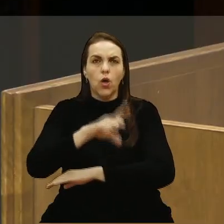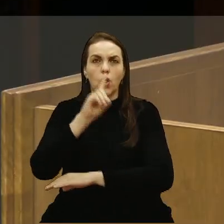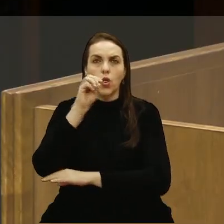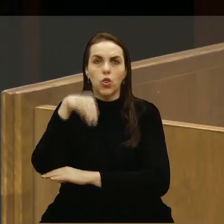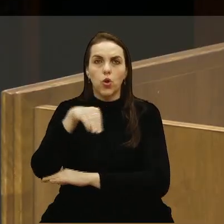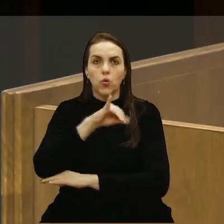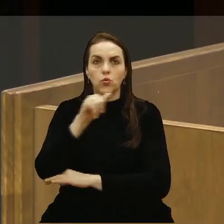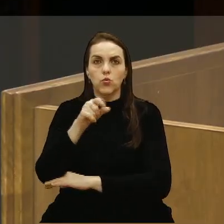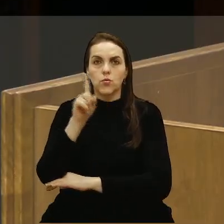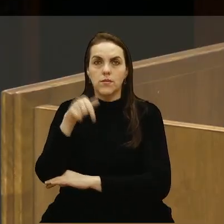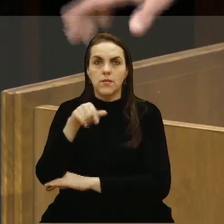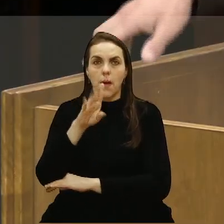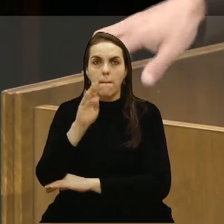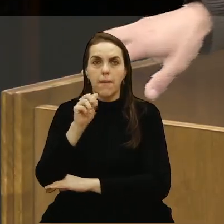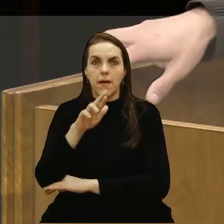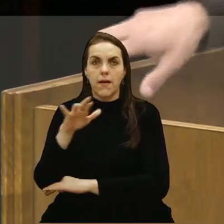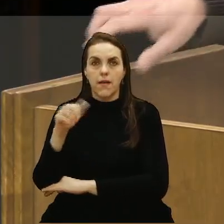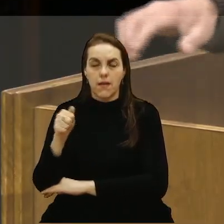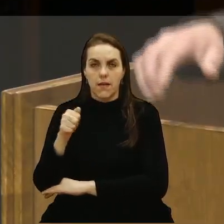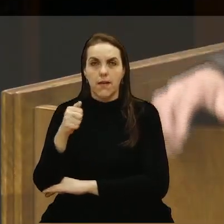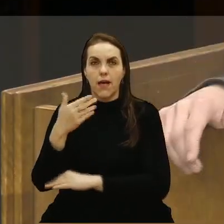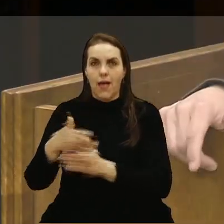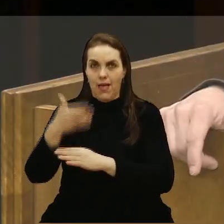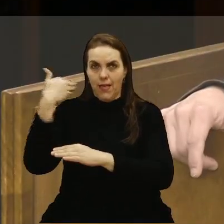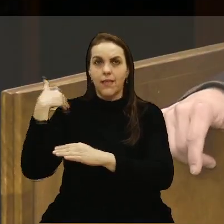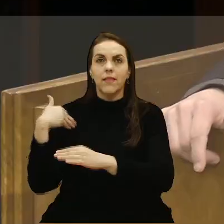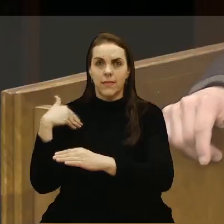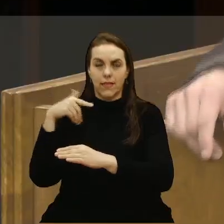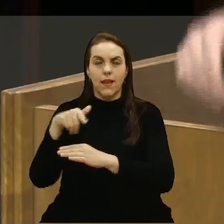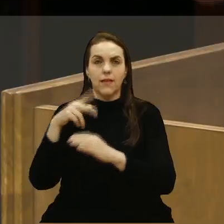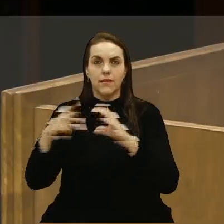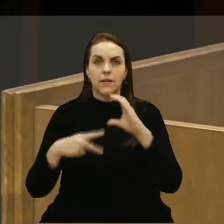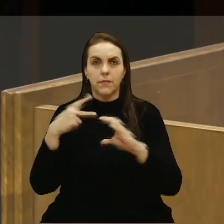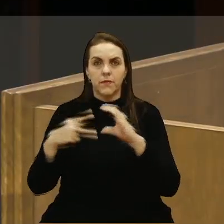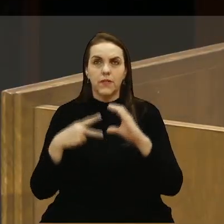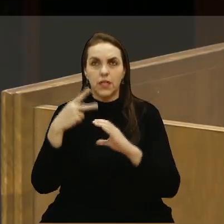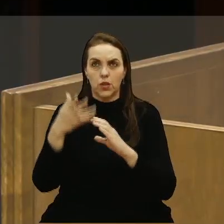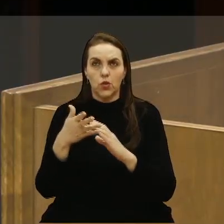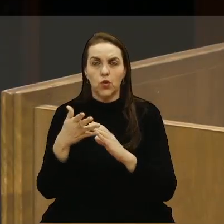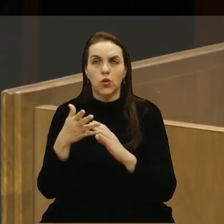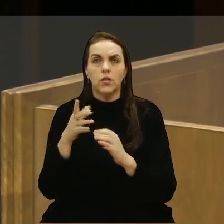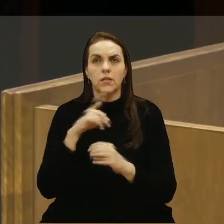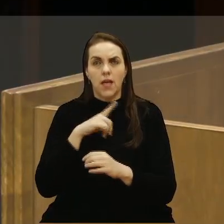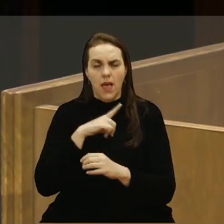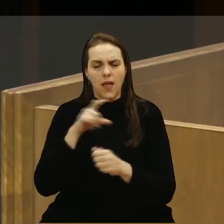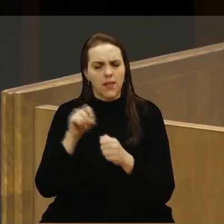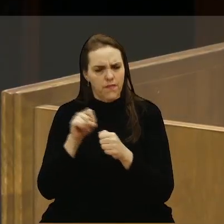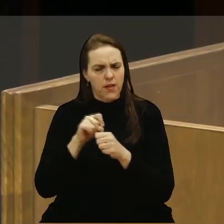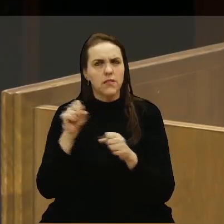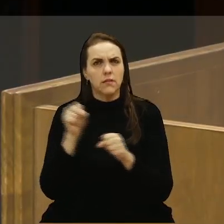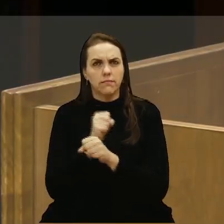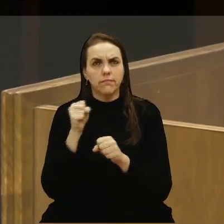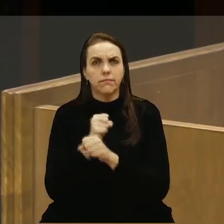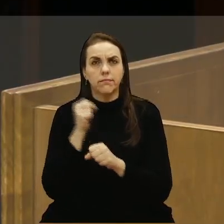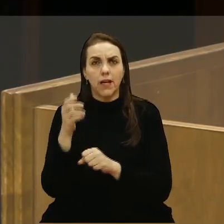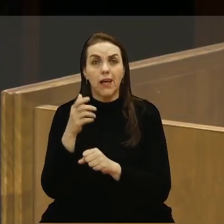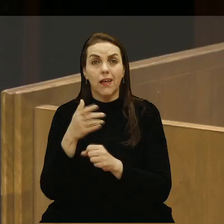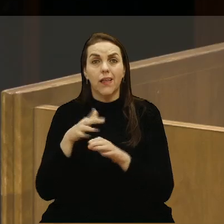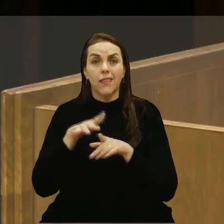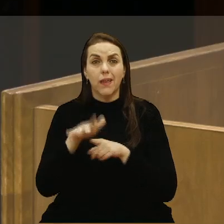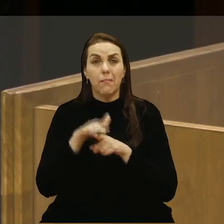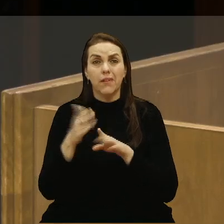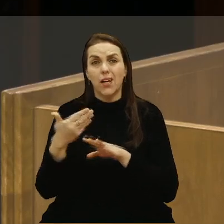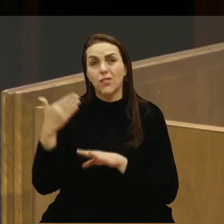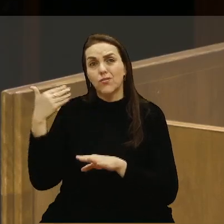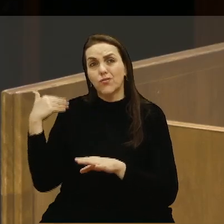rua atrás aqui da Câmara e da Prefeitura, José Baréia, né? Ele estava executando, olha, são demandas antiguíssimas, acho que há mais